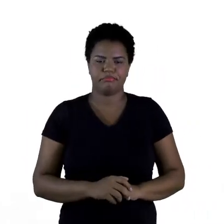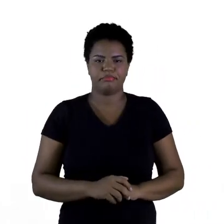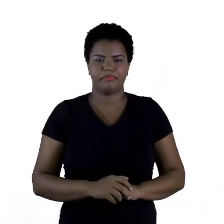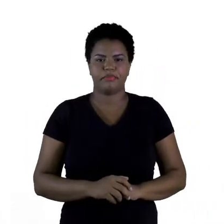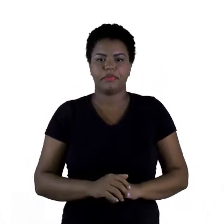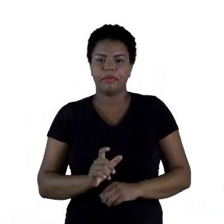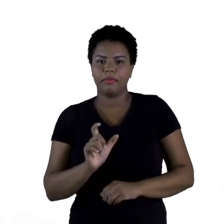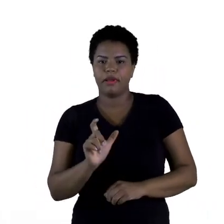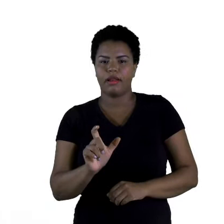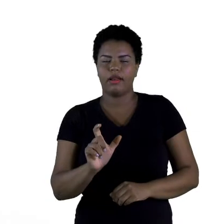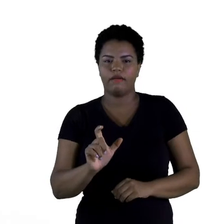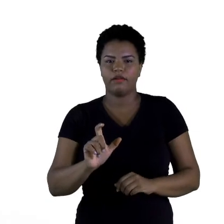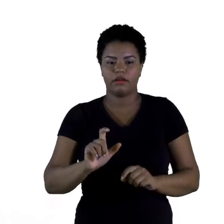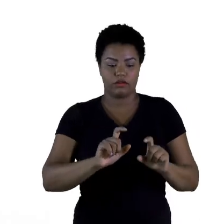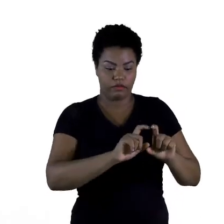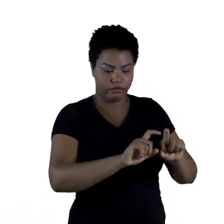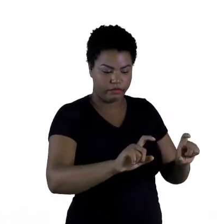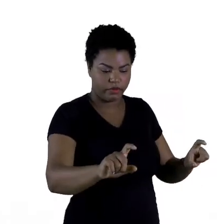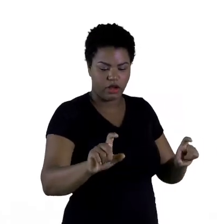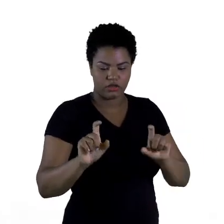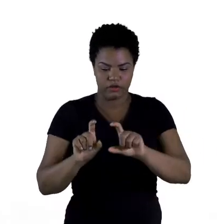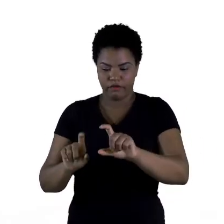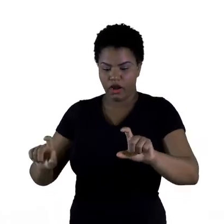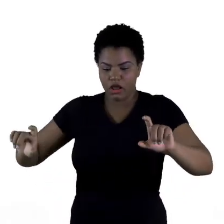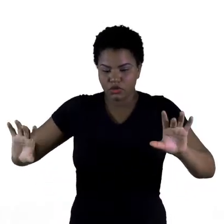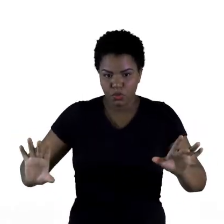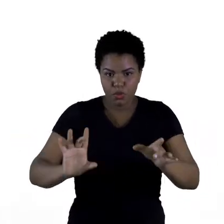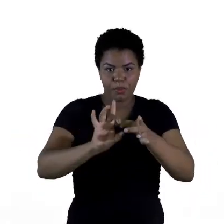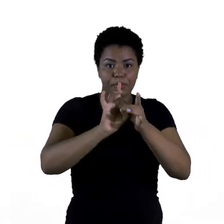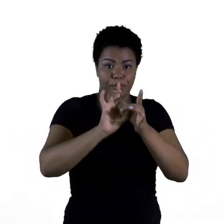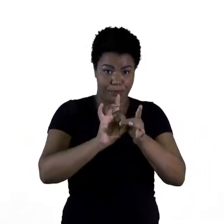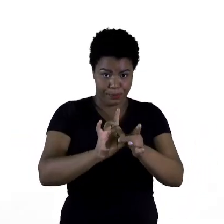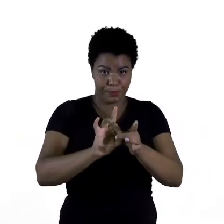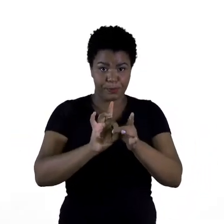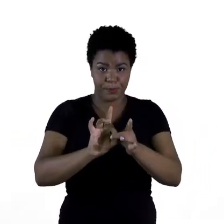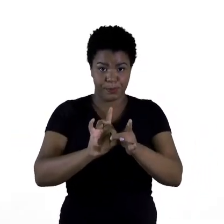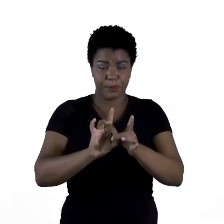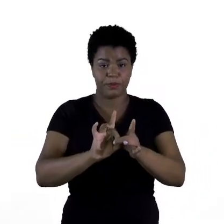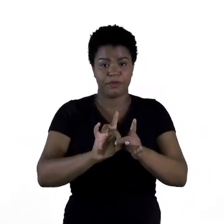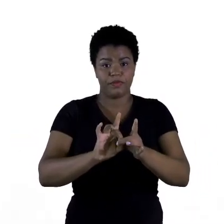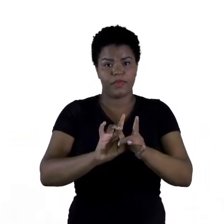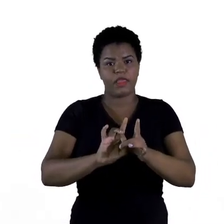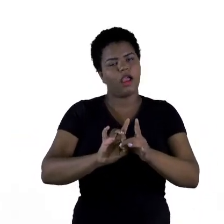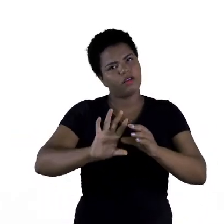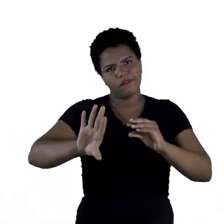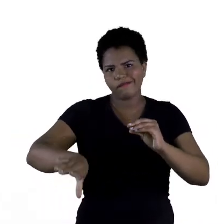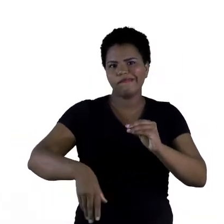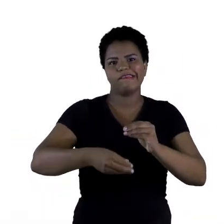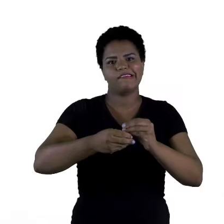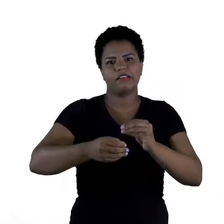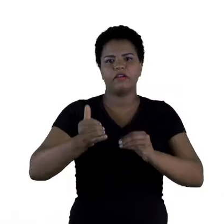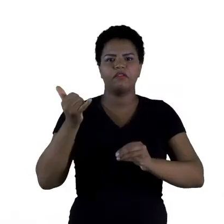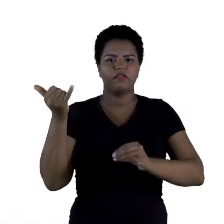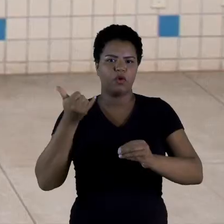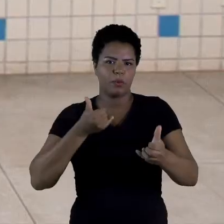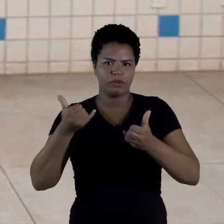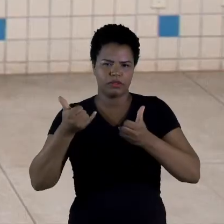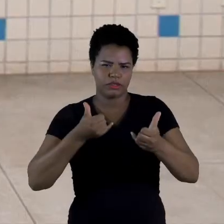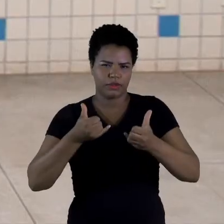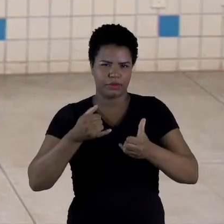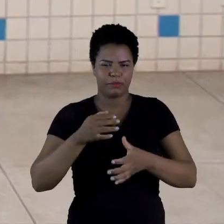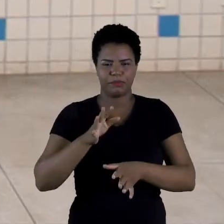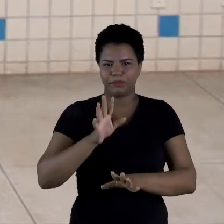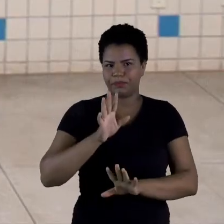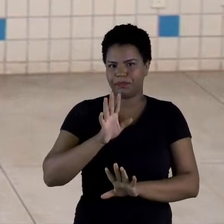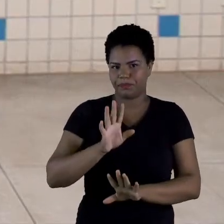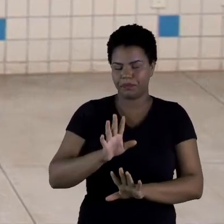para juntar a primeira oração com a segunda, por exemplo, mas eu vou adicionar informações. Vamos pensar assim. Mas se eu